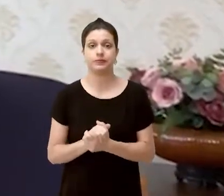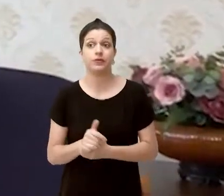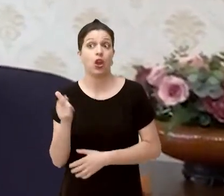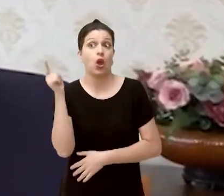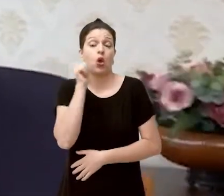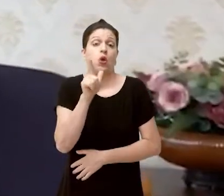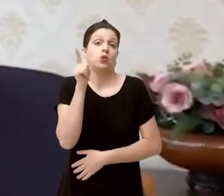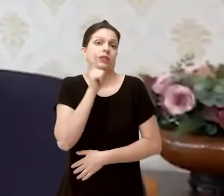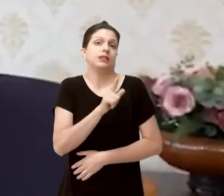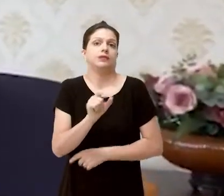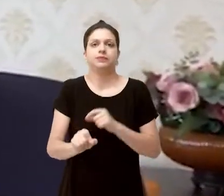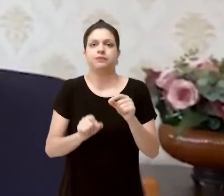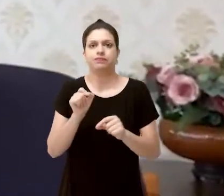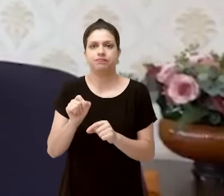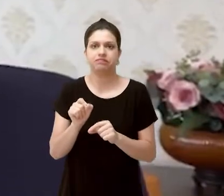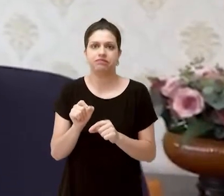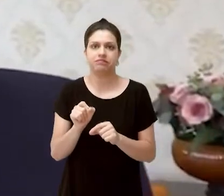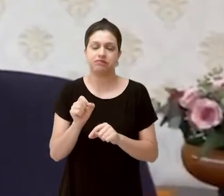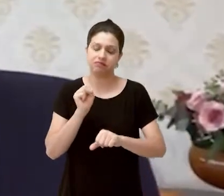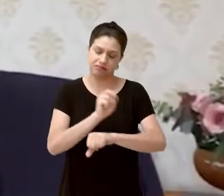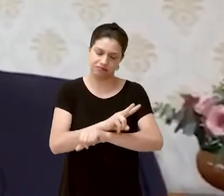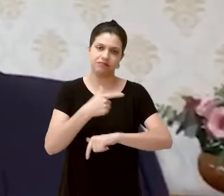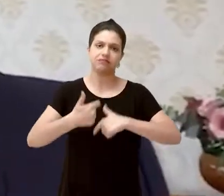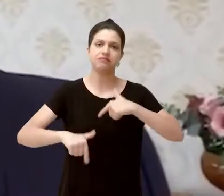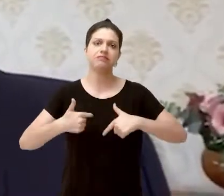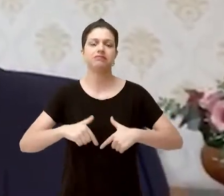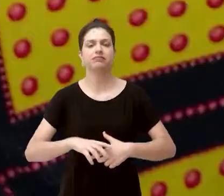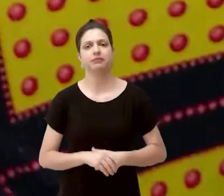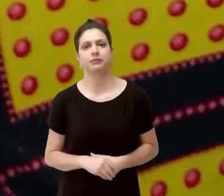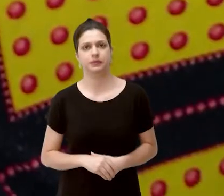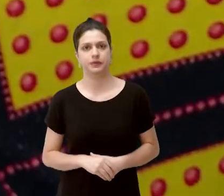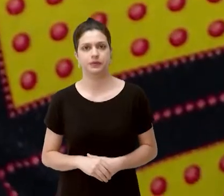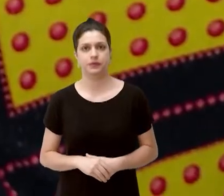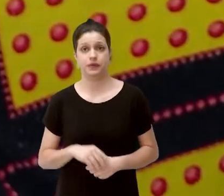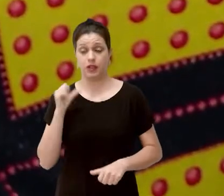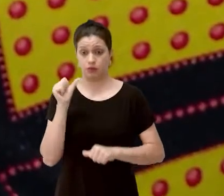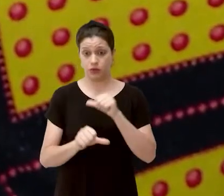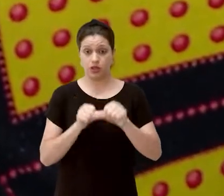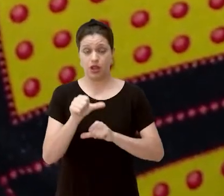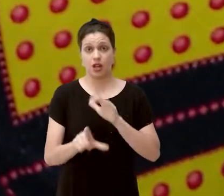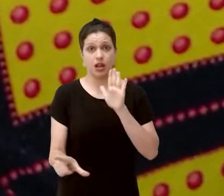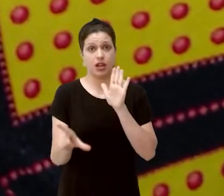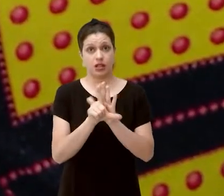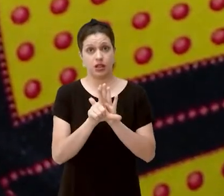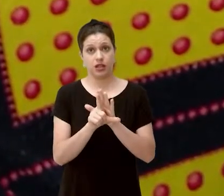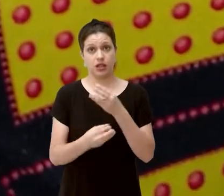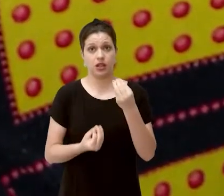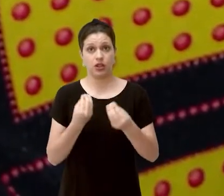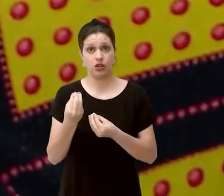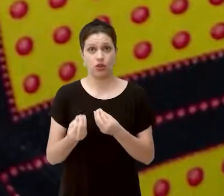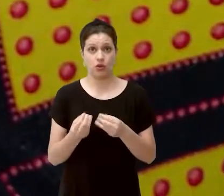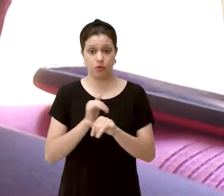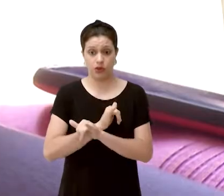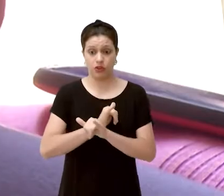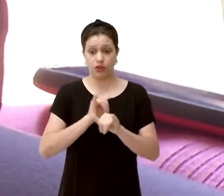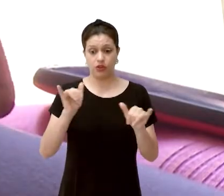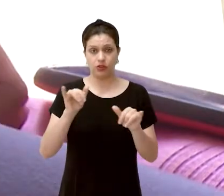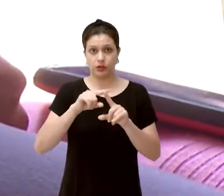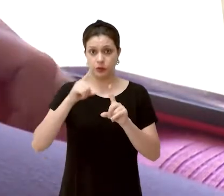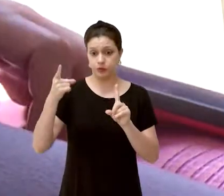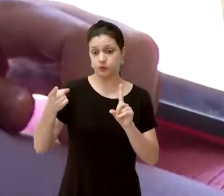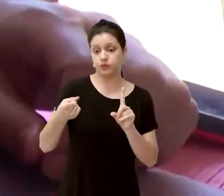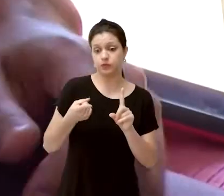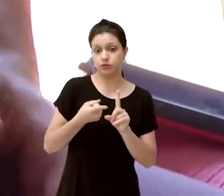vão conseguir com mais facilidade um emprego. Ele altera a lei que implanta medidas de informação e